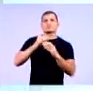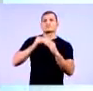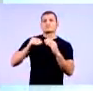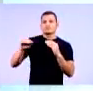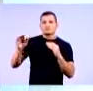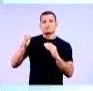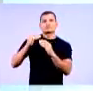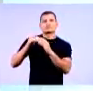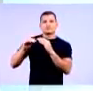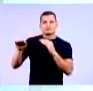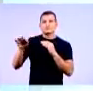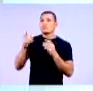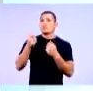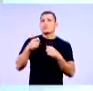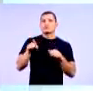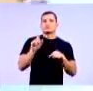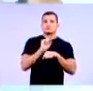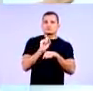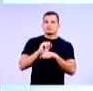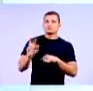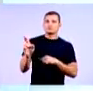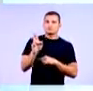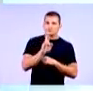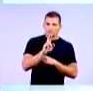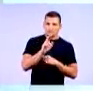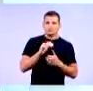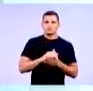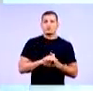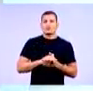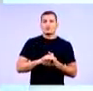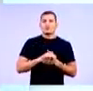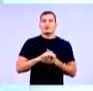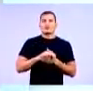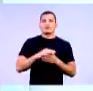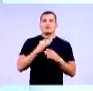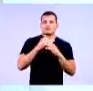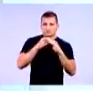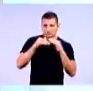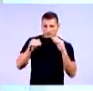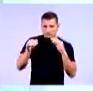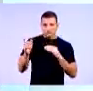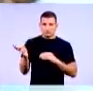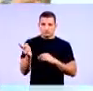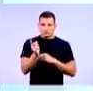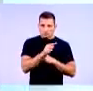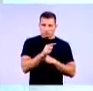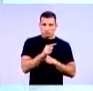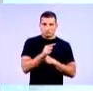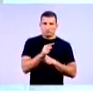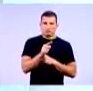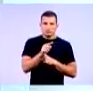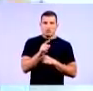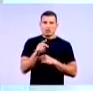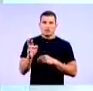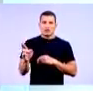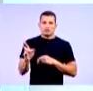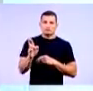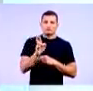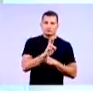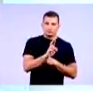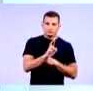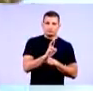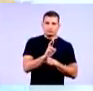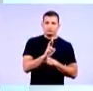trabalhando, não precisa aguardar o retorno. E a mensagem de retorno é justamente quando volta, né, a operação foi realizada